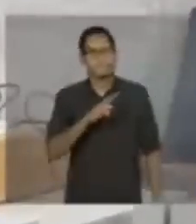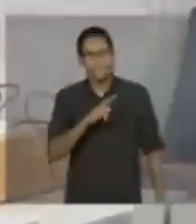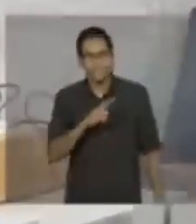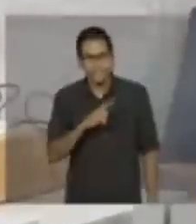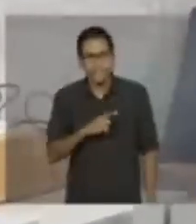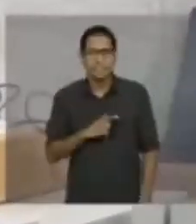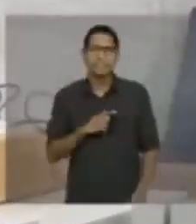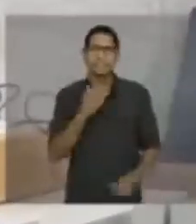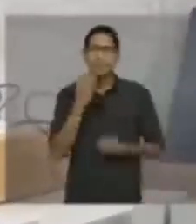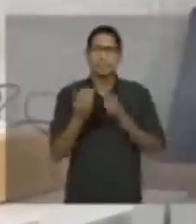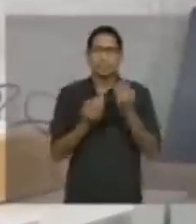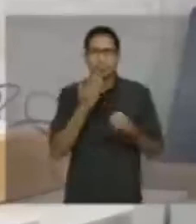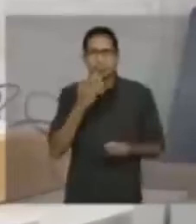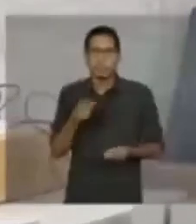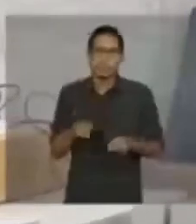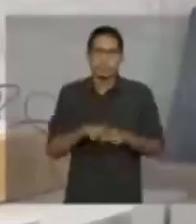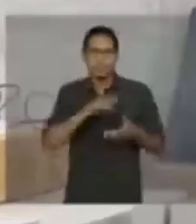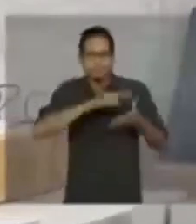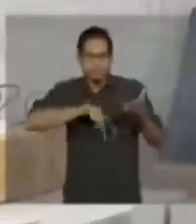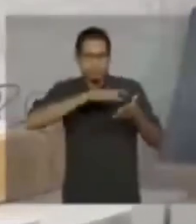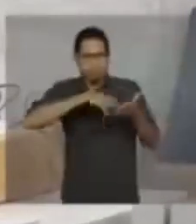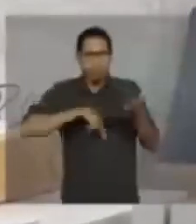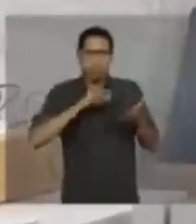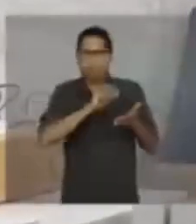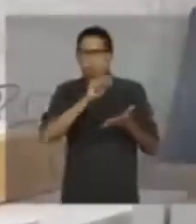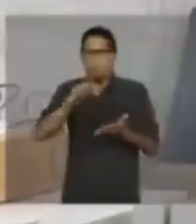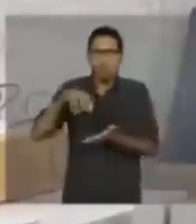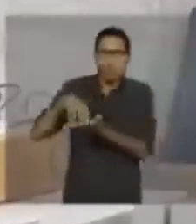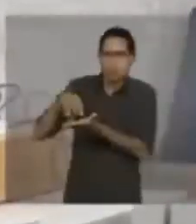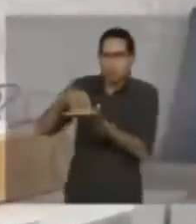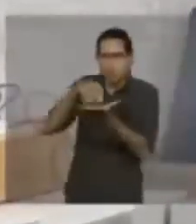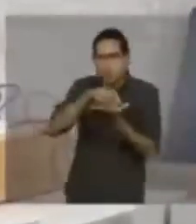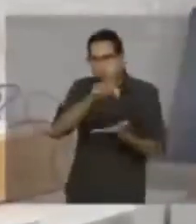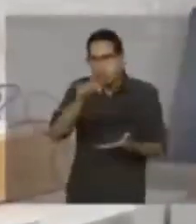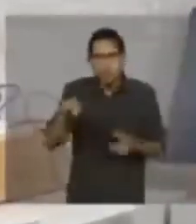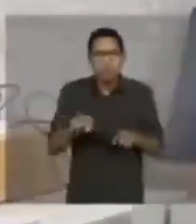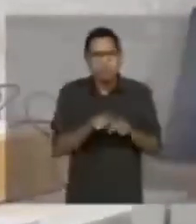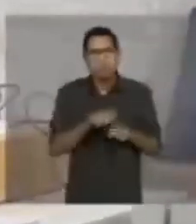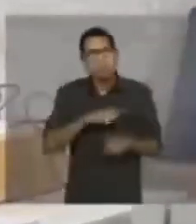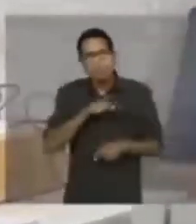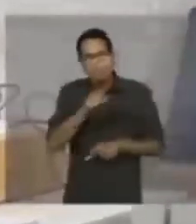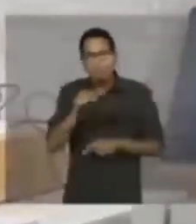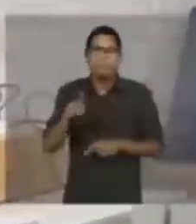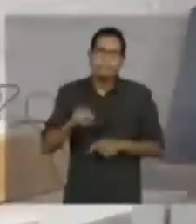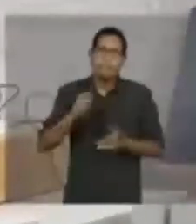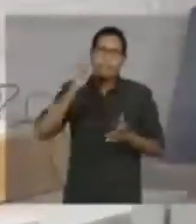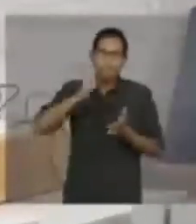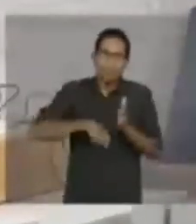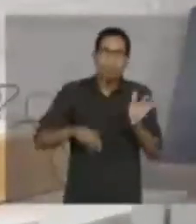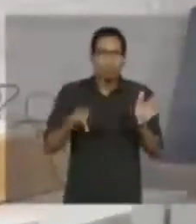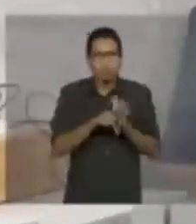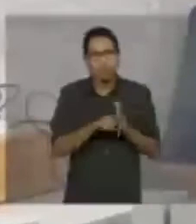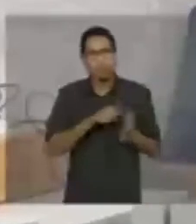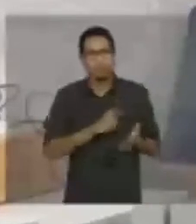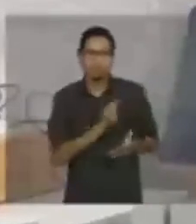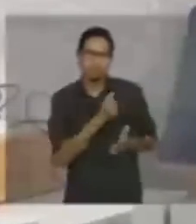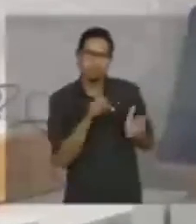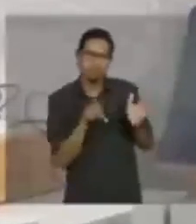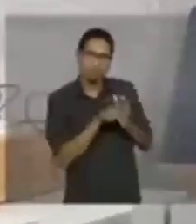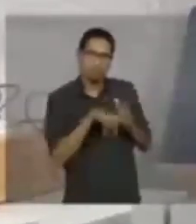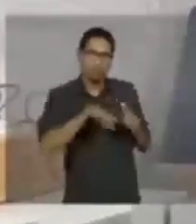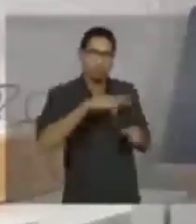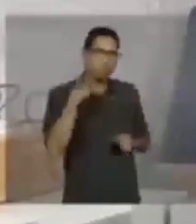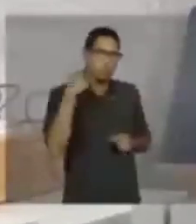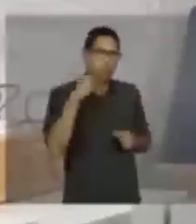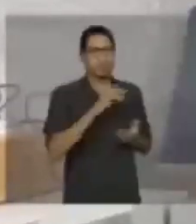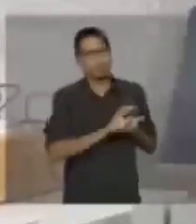A exigência de documentos das entidades, que muitas vezes serão aquelas que serão contratadas com recurso de emenda, também são